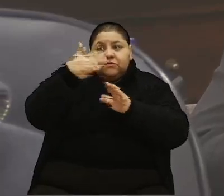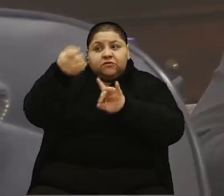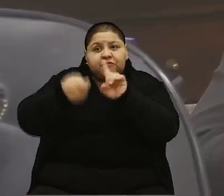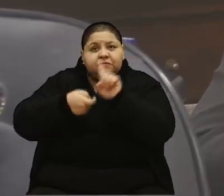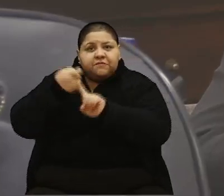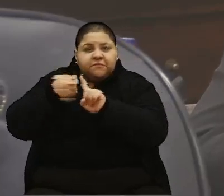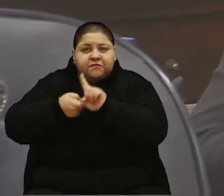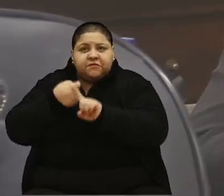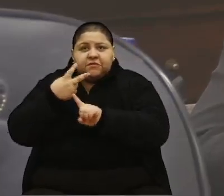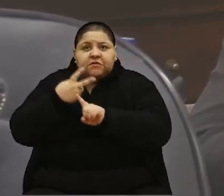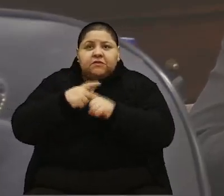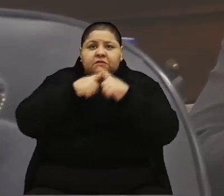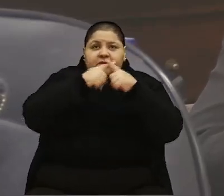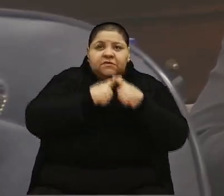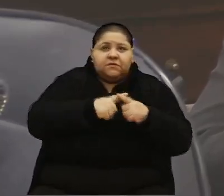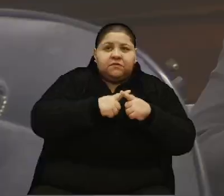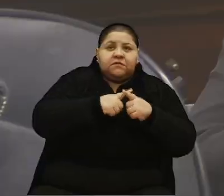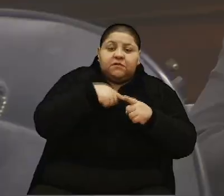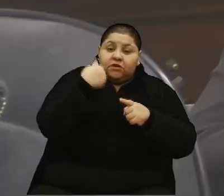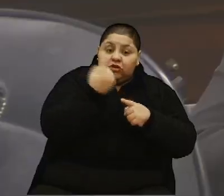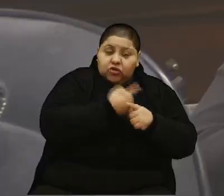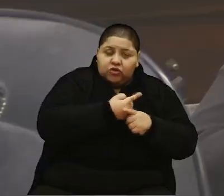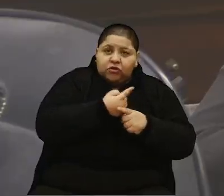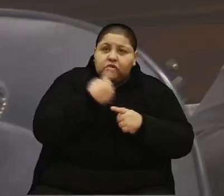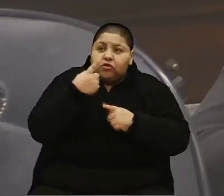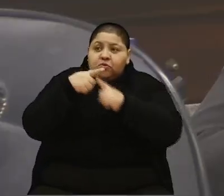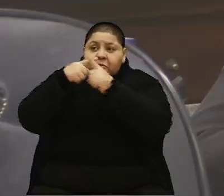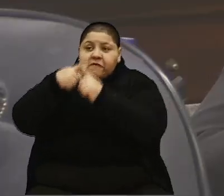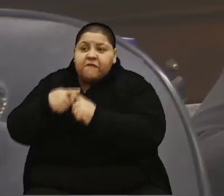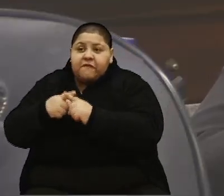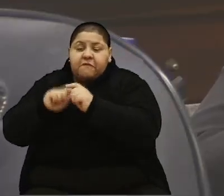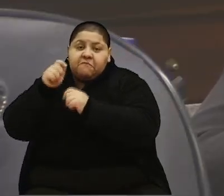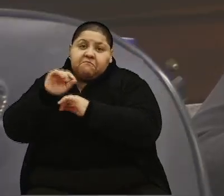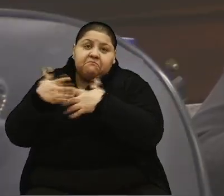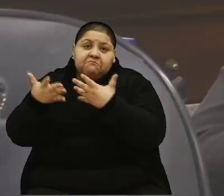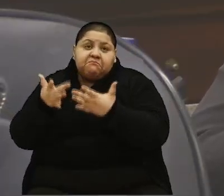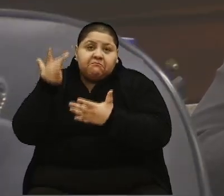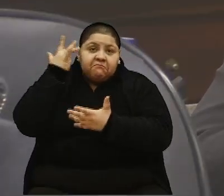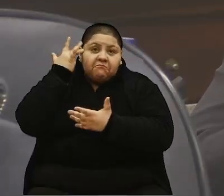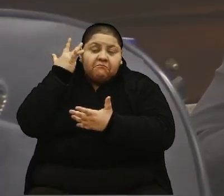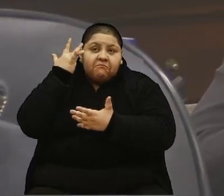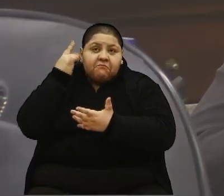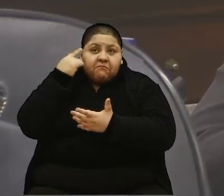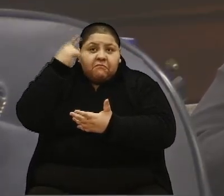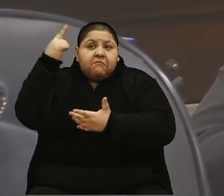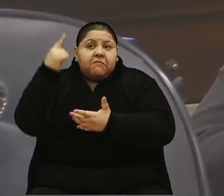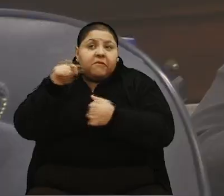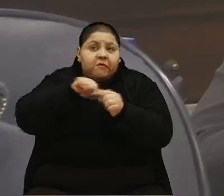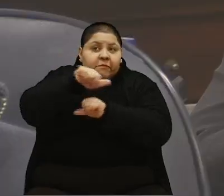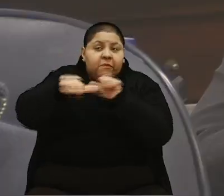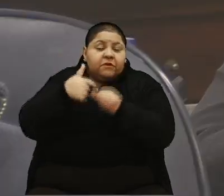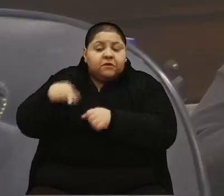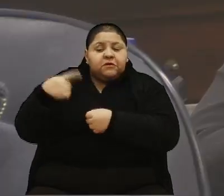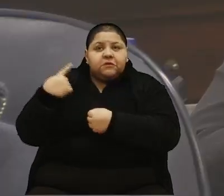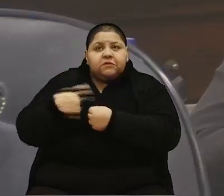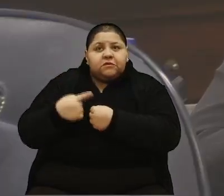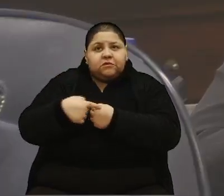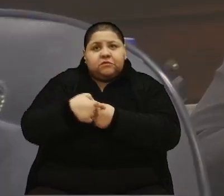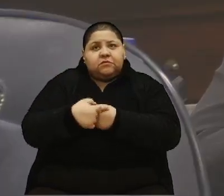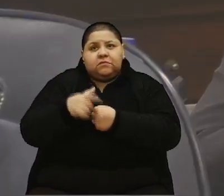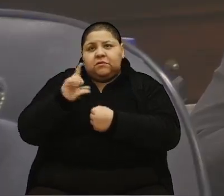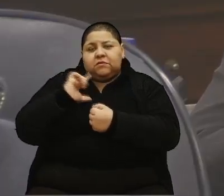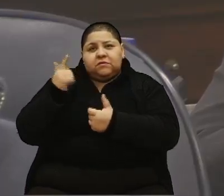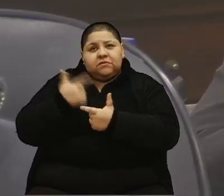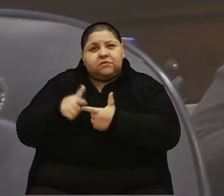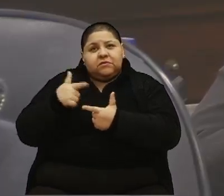Então, 2 vezes a gente e 1 vez a empresa. Quem sabe é uma ideia para nós passar para eles, para transformar aqui na cidade também, para não dar essa